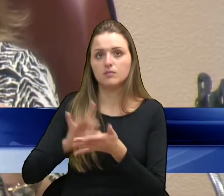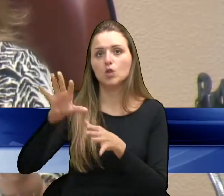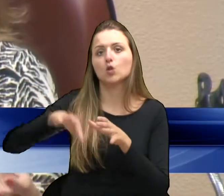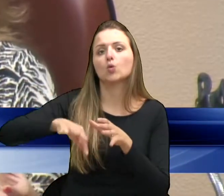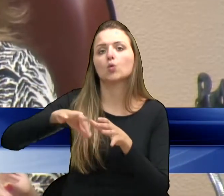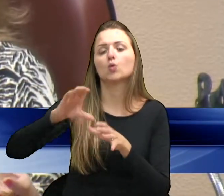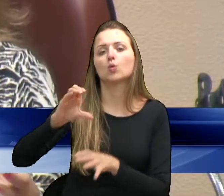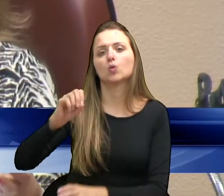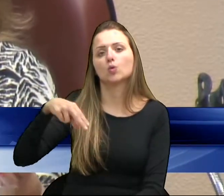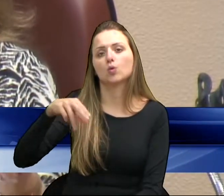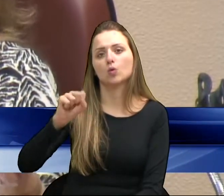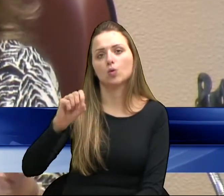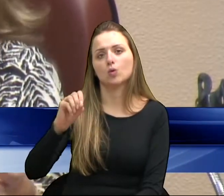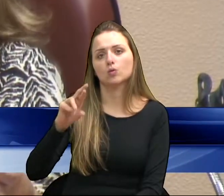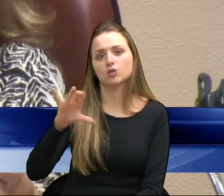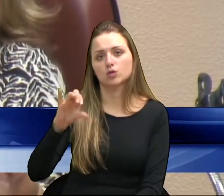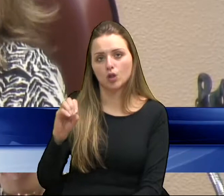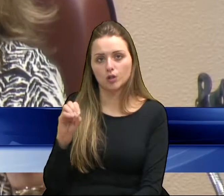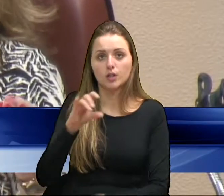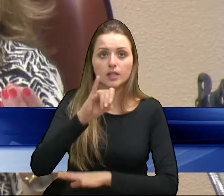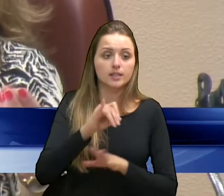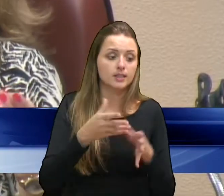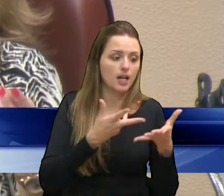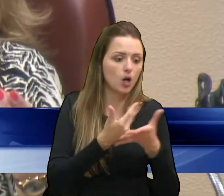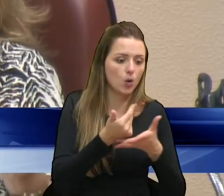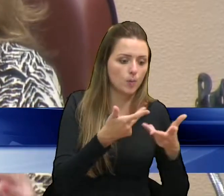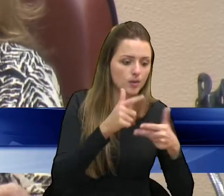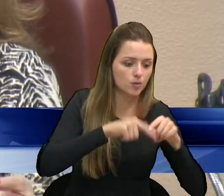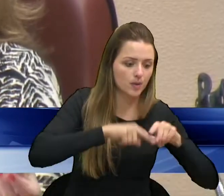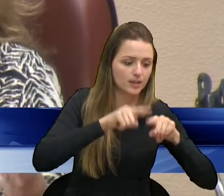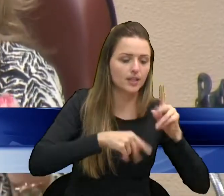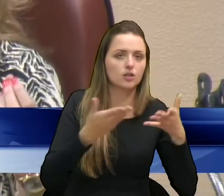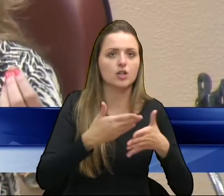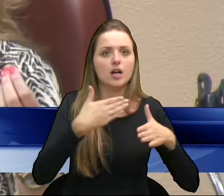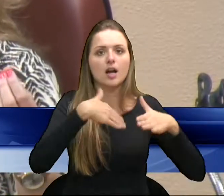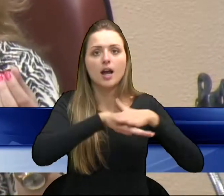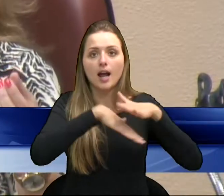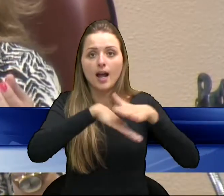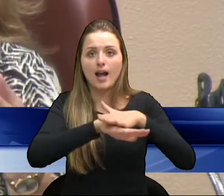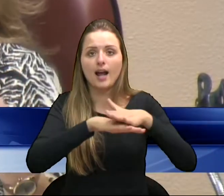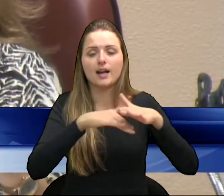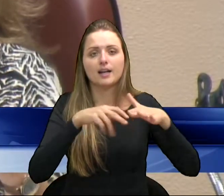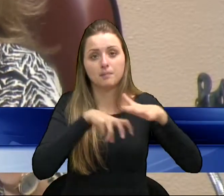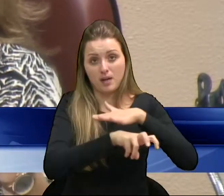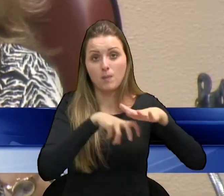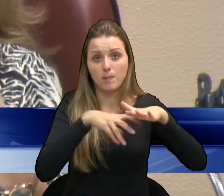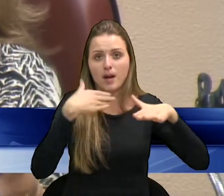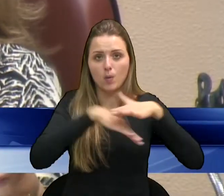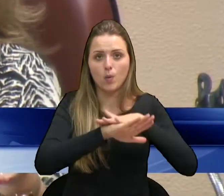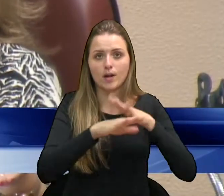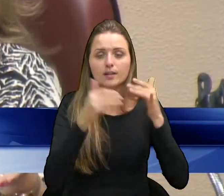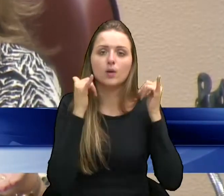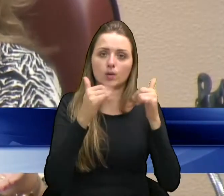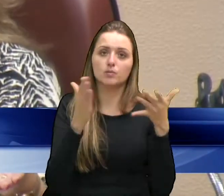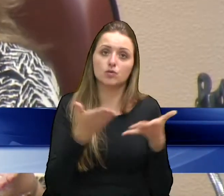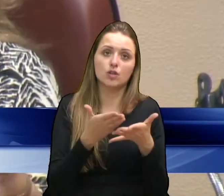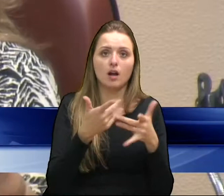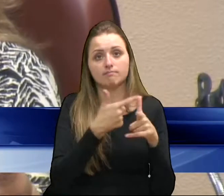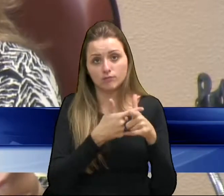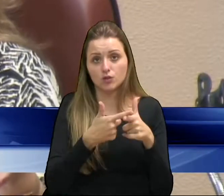se a compra de insumos já é feita coletivamente, se a garagem vocês já dividem, então, acho que o caminho está